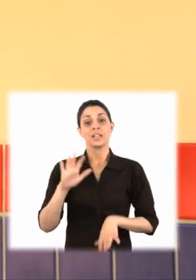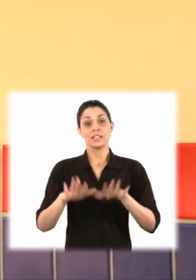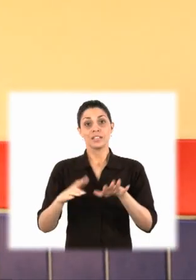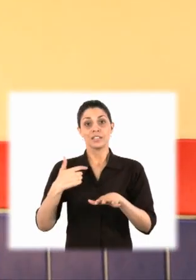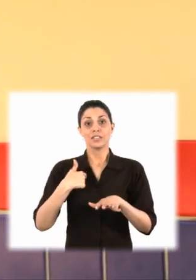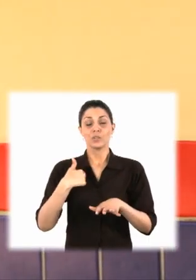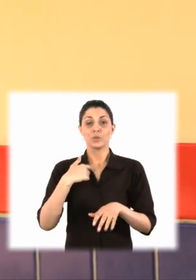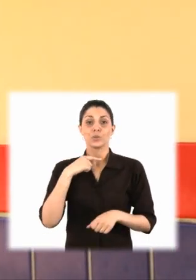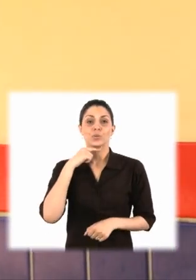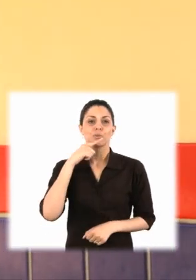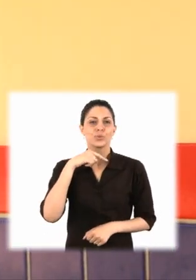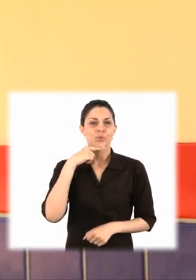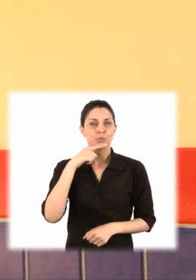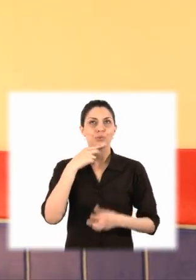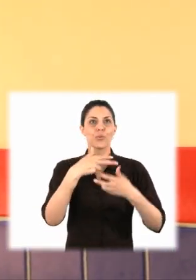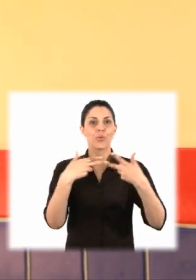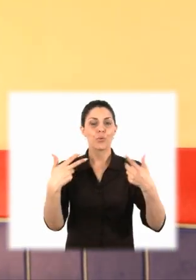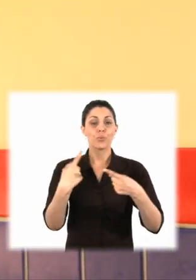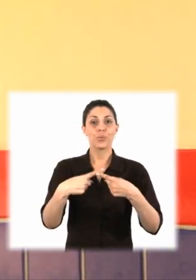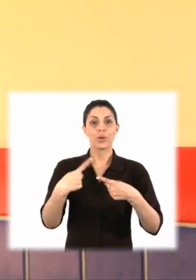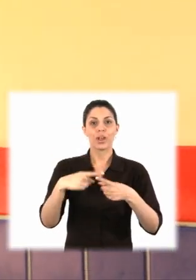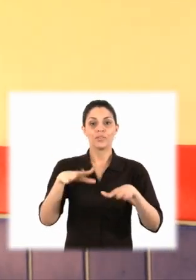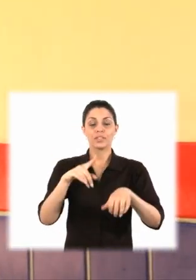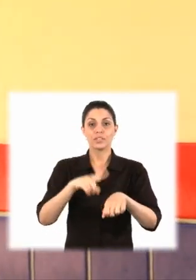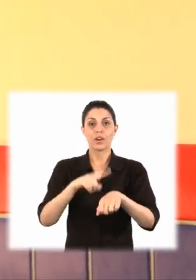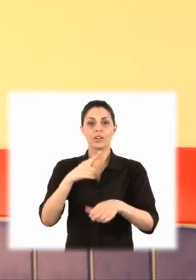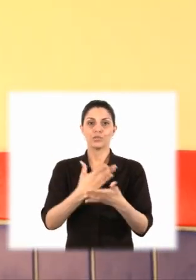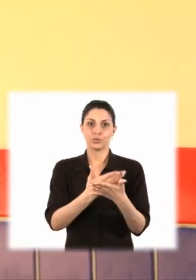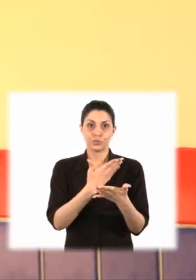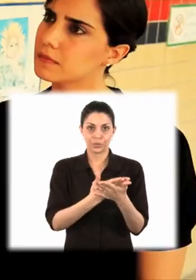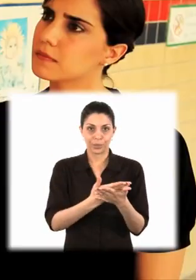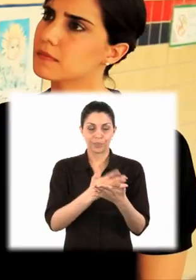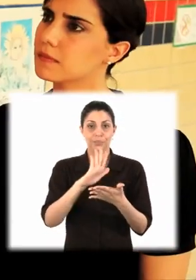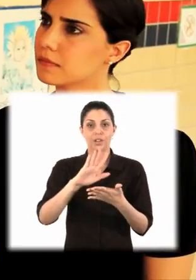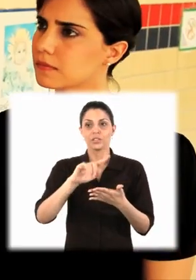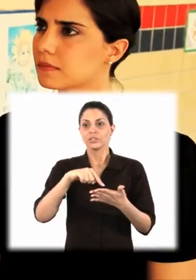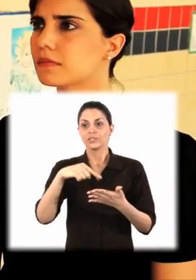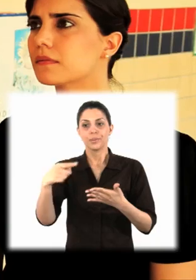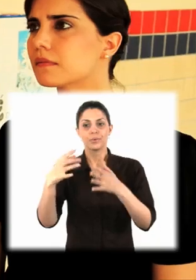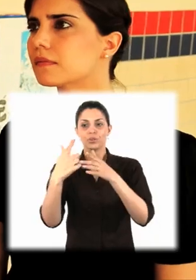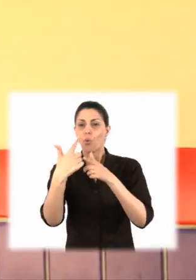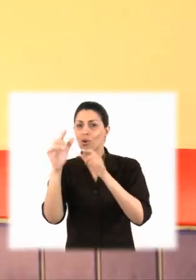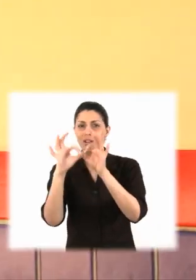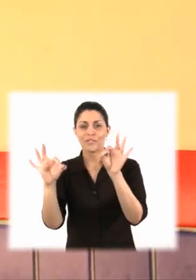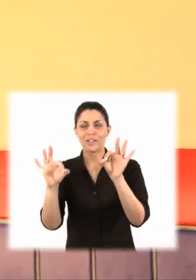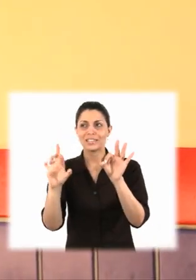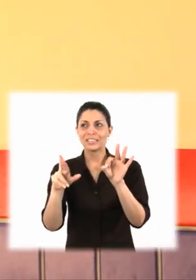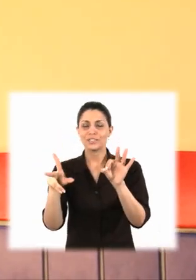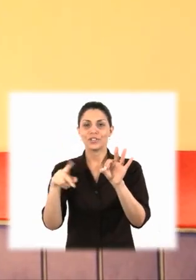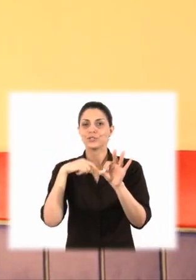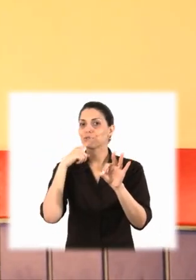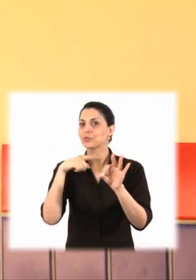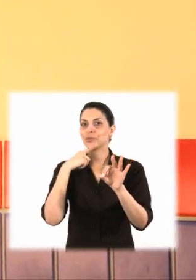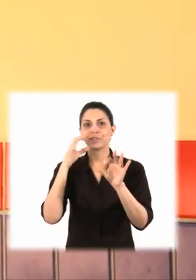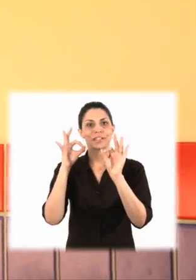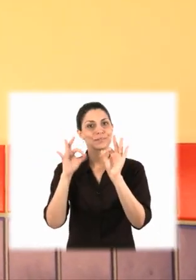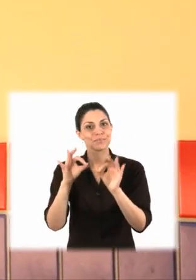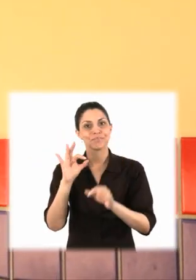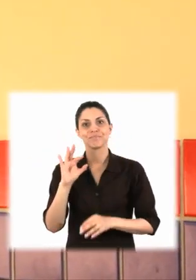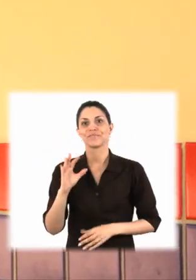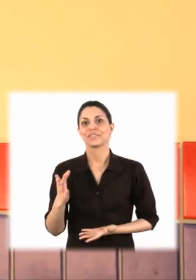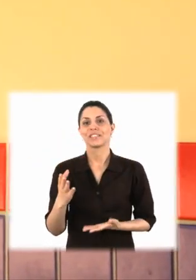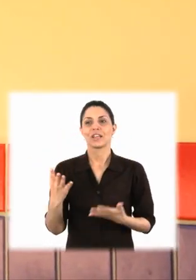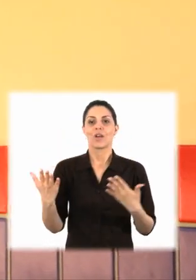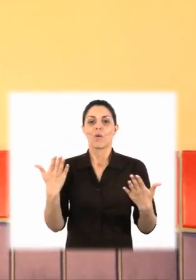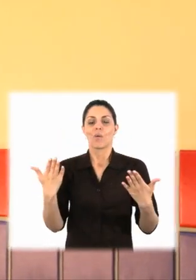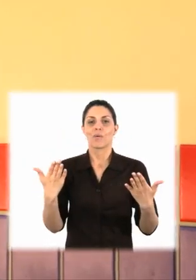sempre dúvida em algumas coisas, por causa que no momento a gente estuda de um jeito e acaba em outra frase sendo de outro jeito, e às vezes deixa aquela duvidazinha de qual o